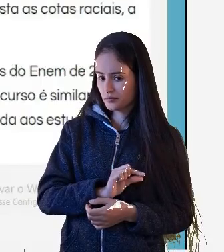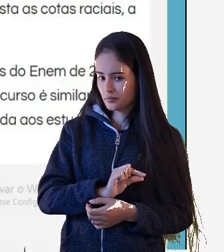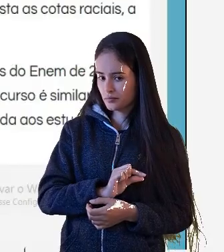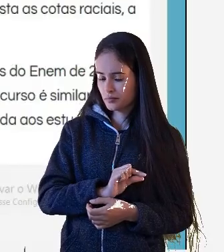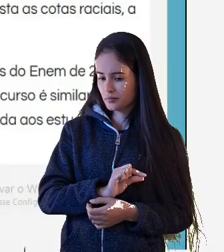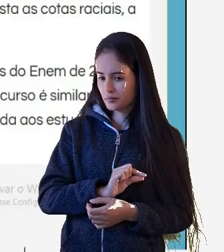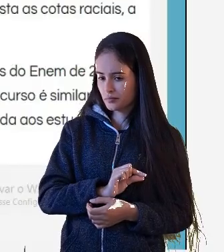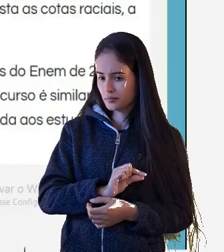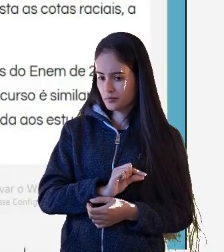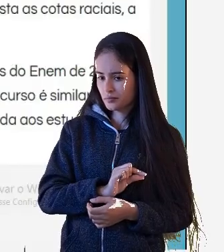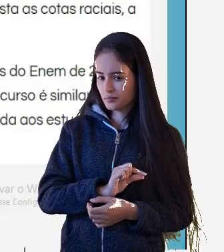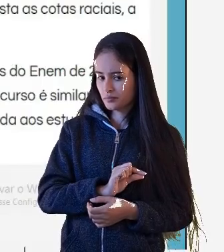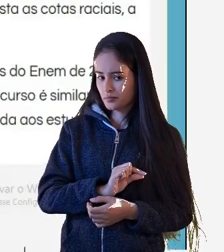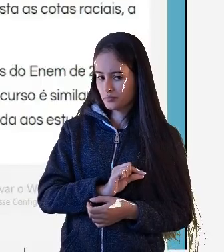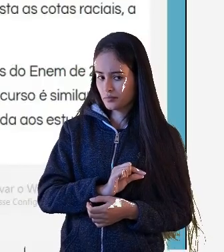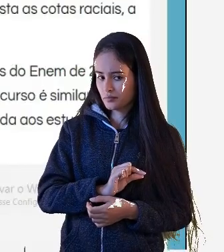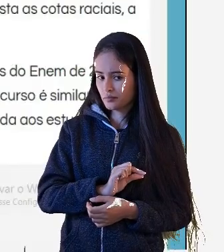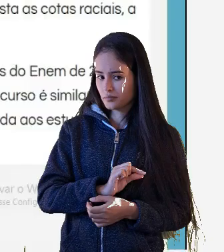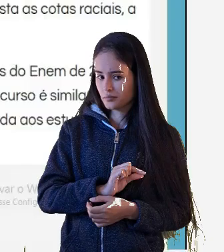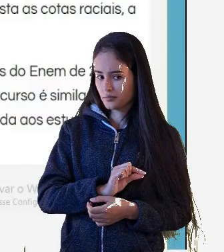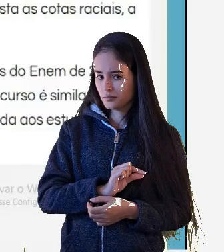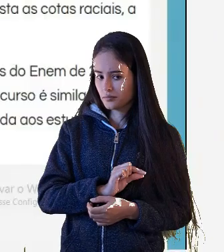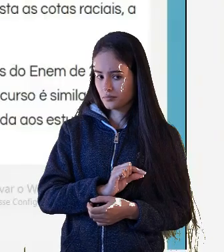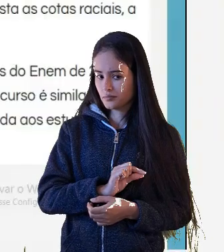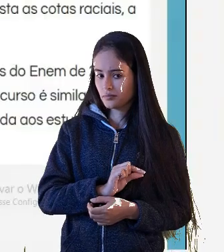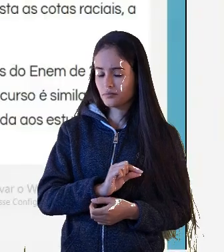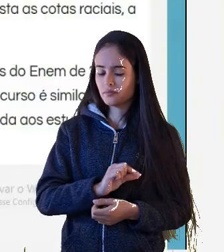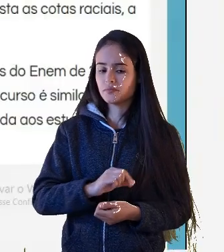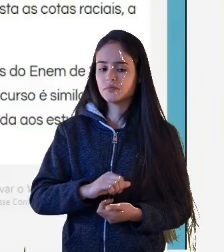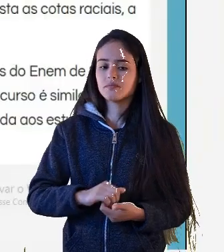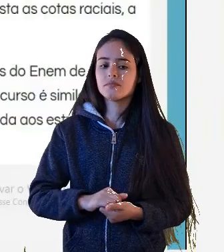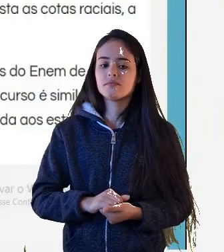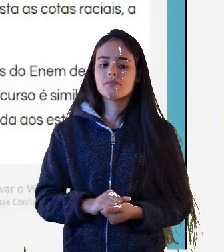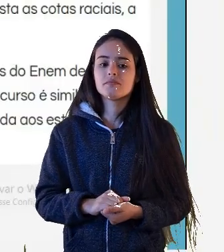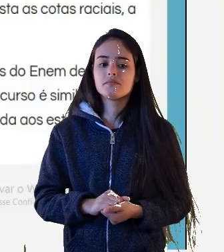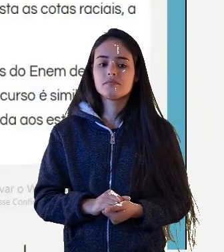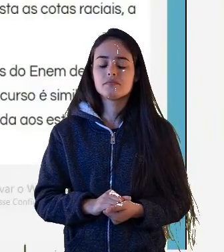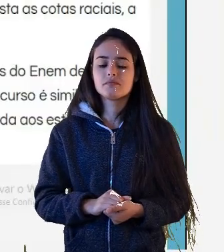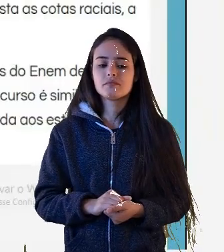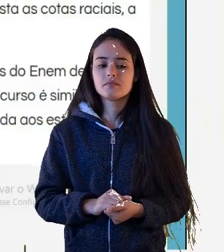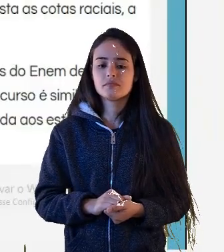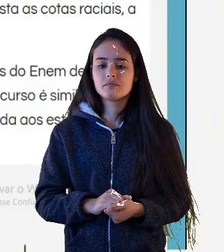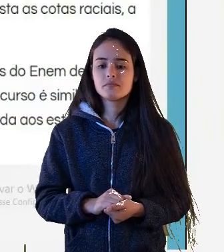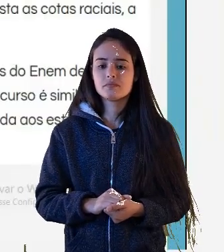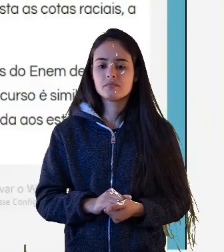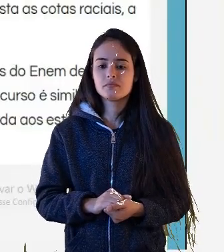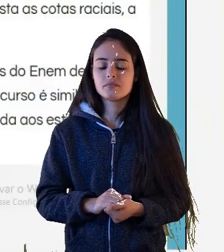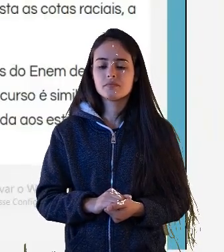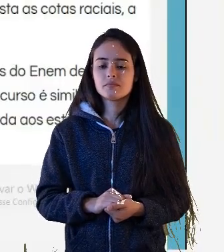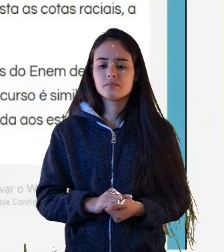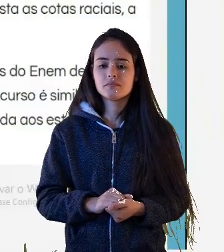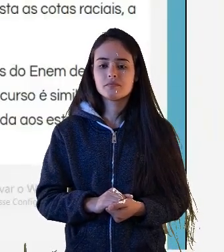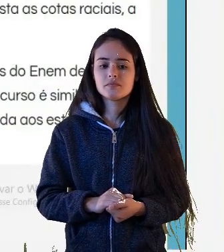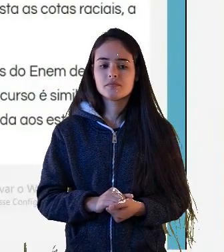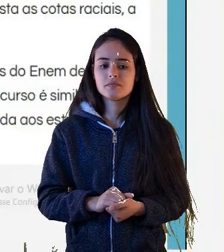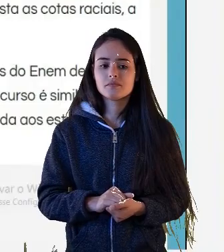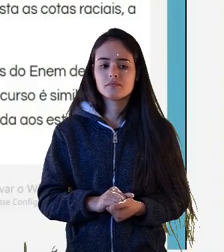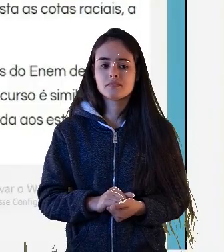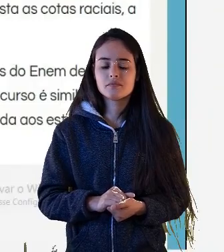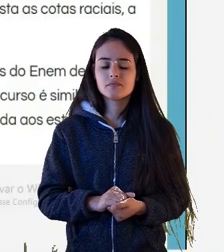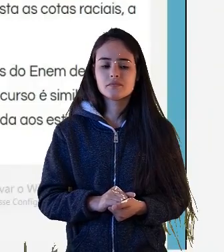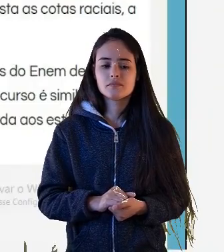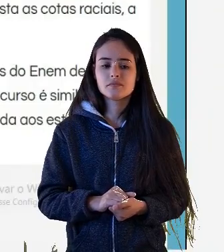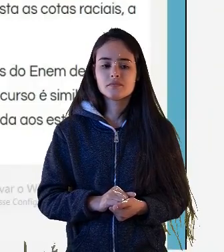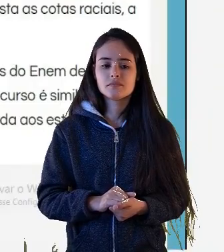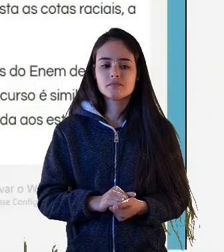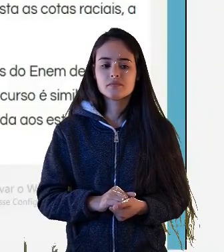de 2 a 8% inferiores, mas que isso não afeta os resultados, pois o desempenho ao longo do curso é